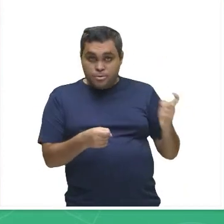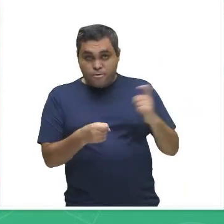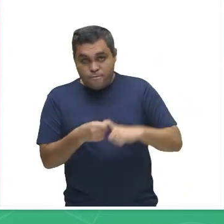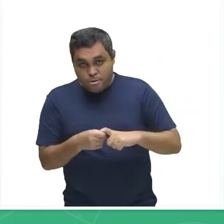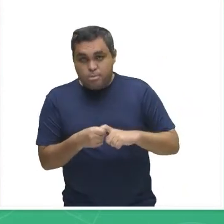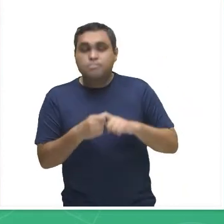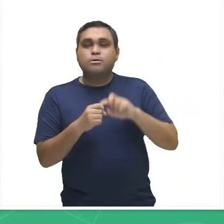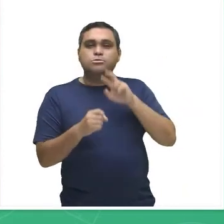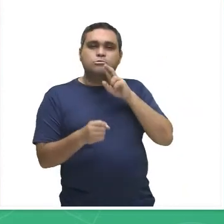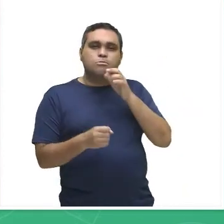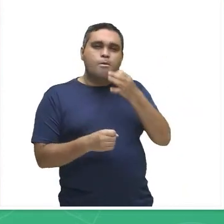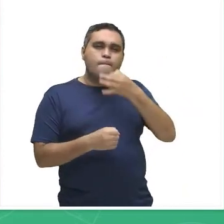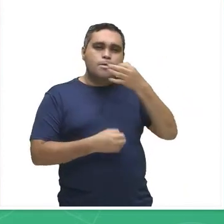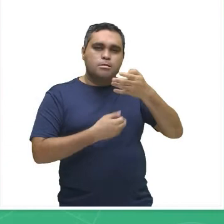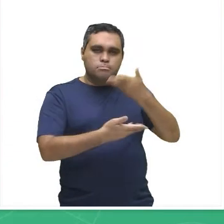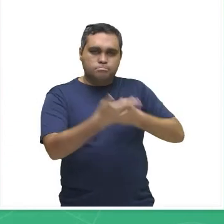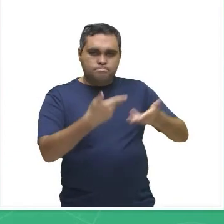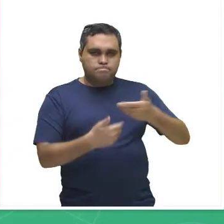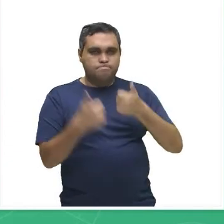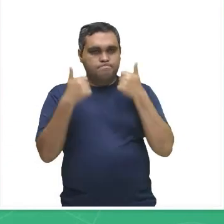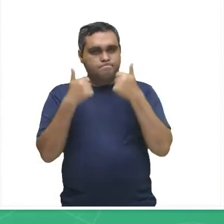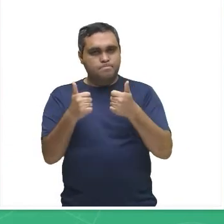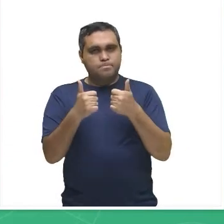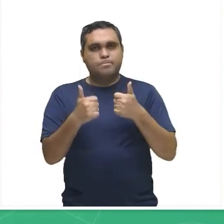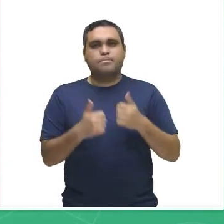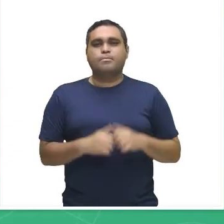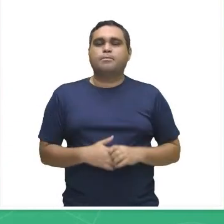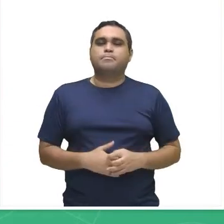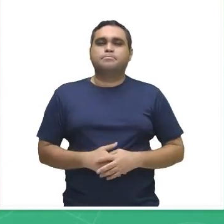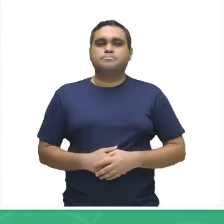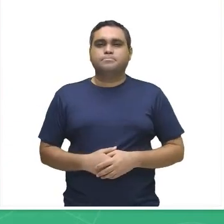gente comentar qual será o gabarito da nossa questão. Até lá!